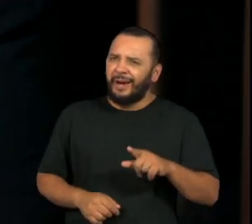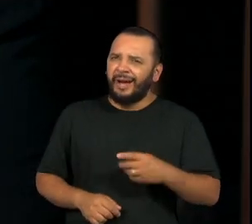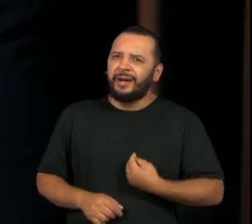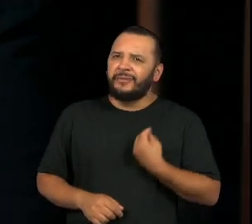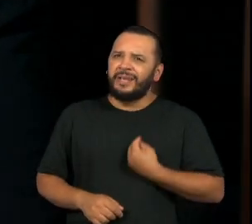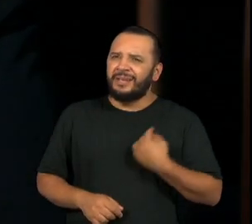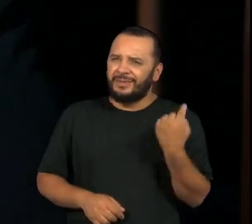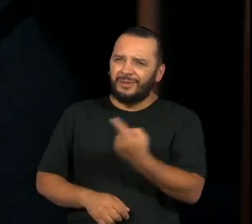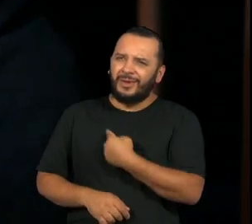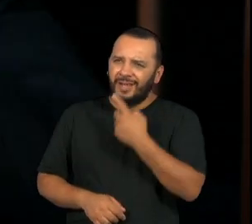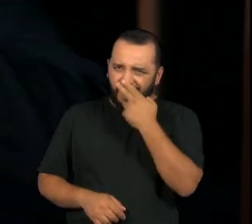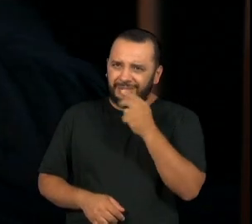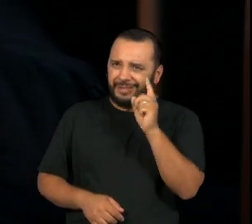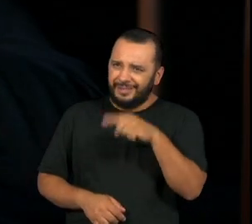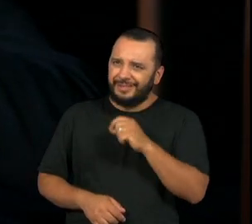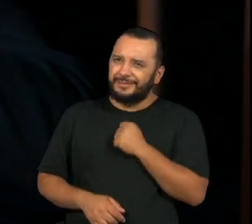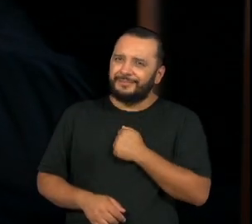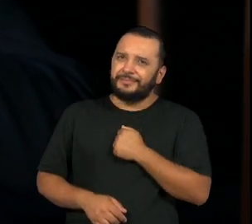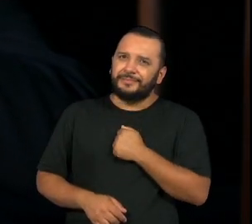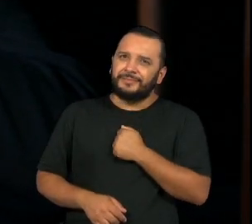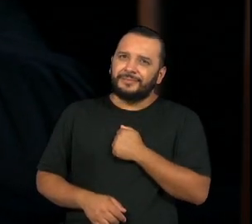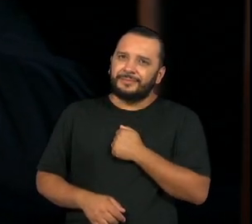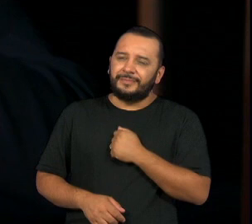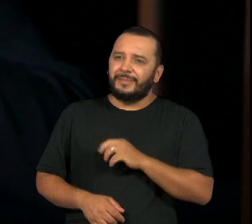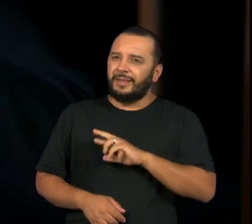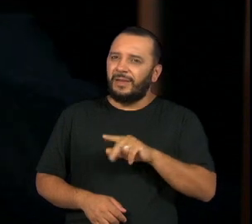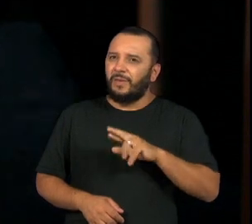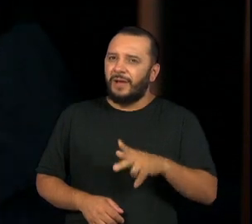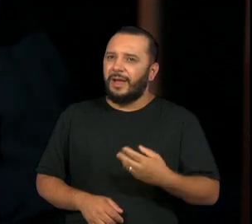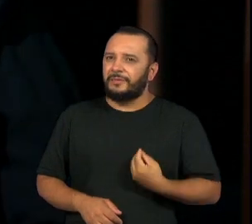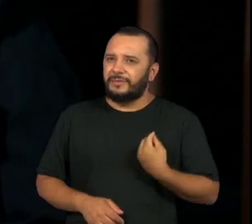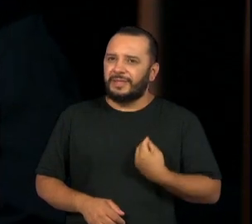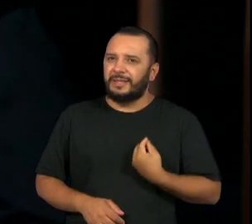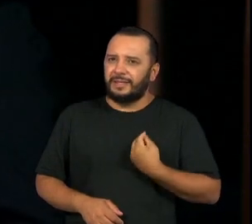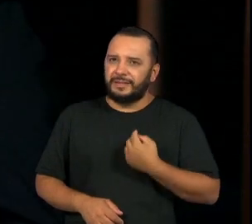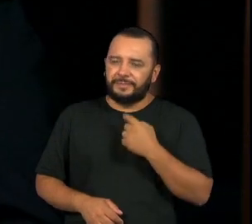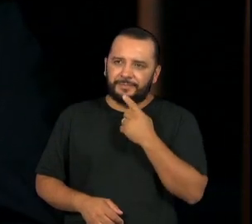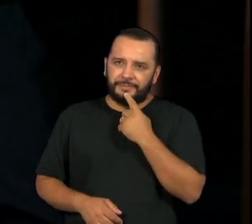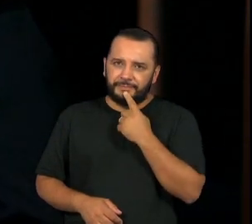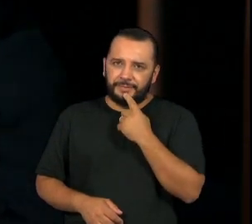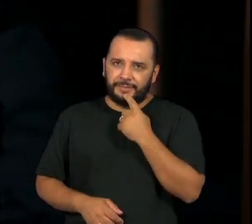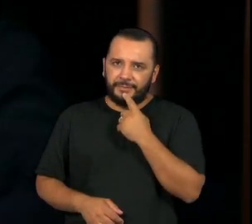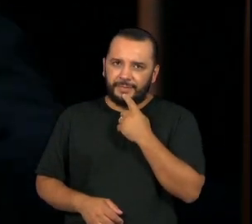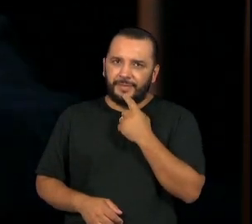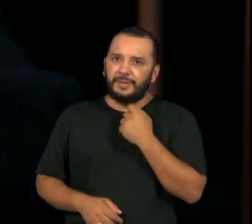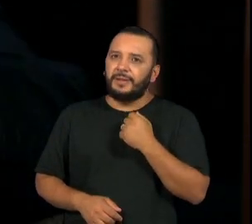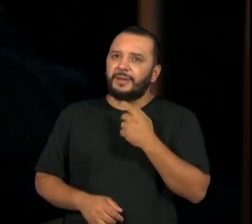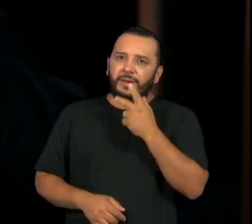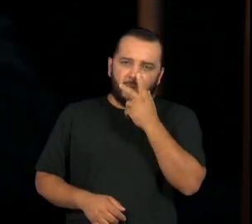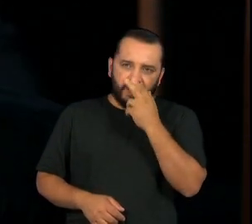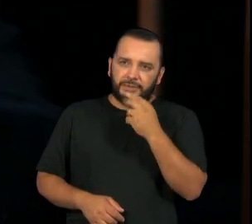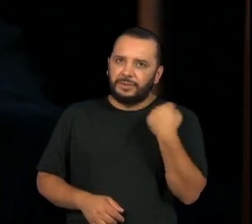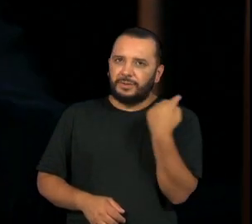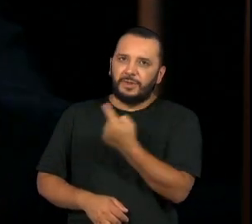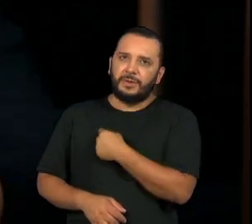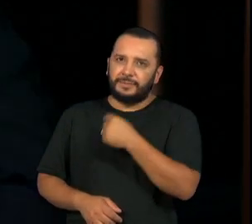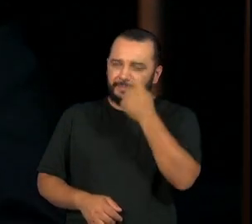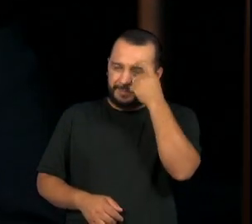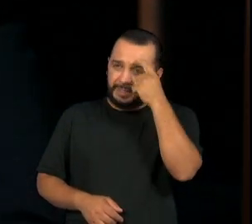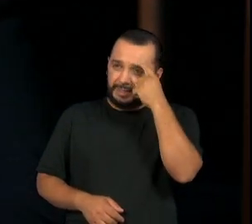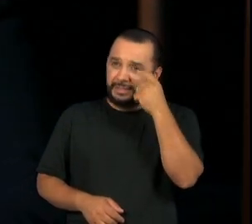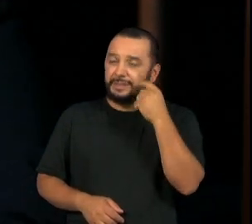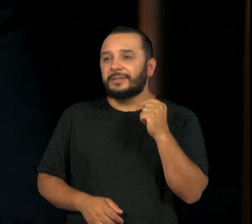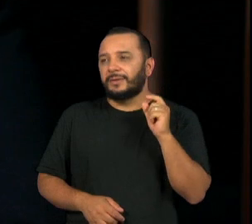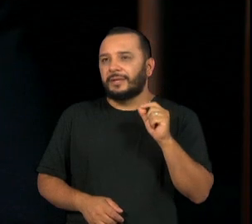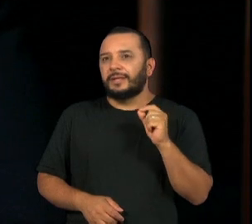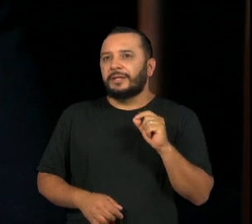que é? Eu acho que o que não é a vida que a gente acha que é a gente achar que a gente sabe o que é a